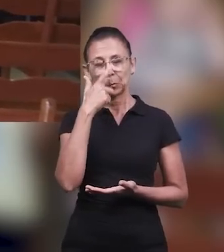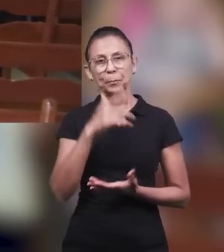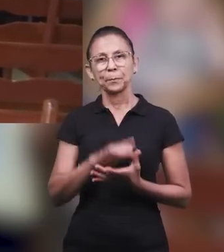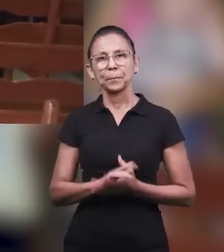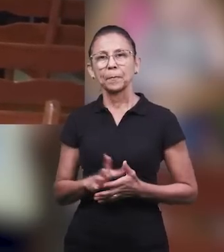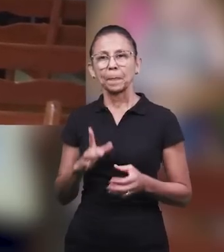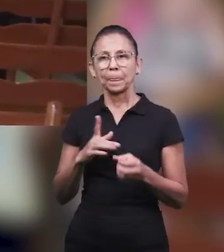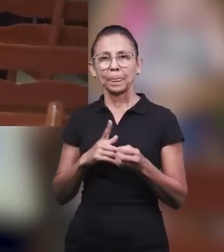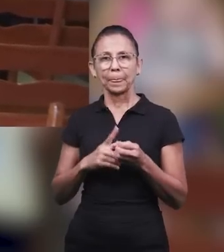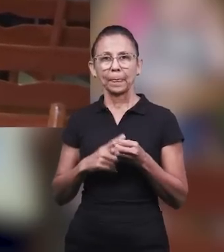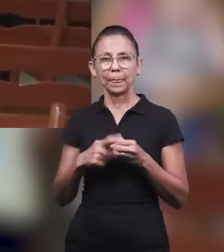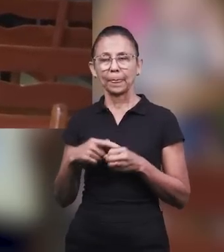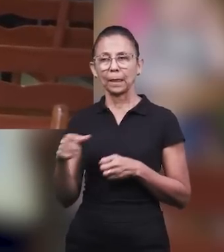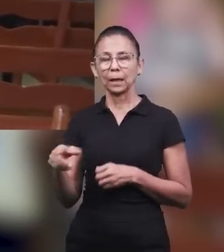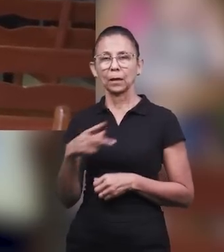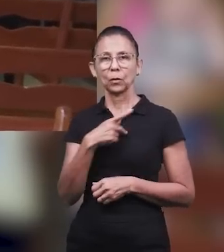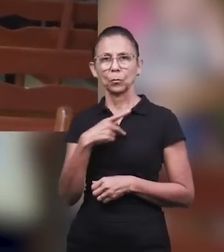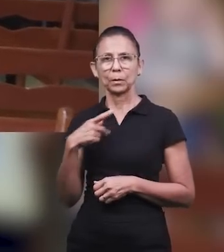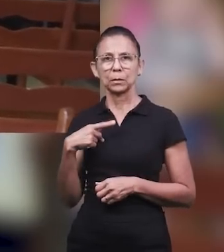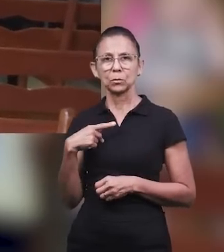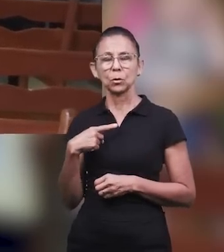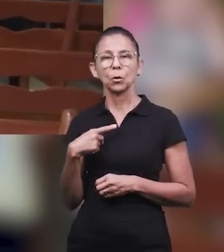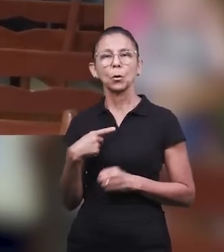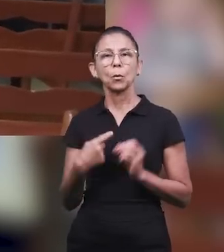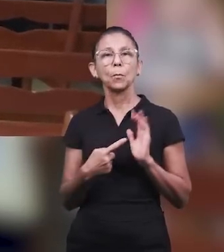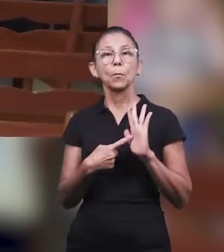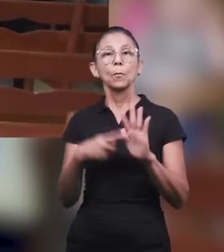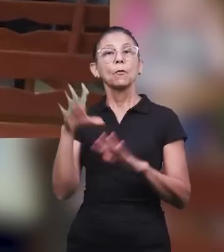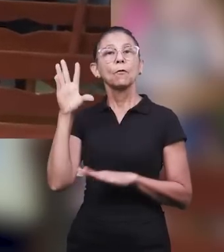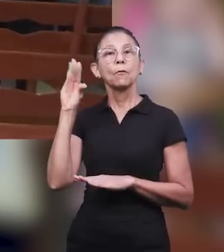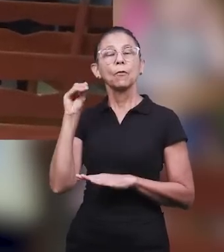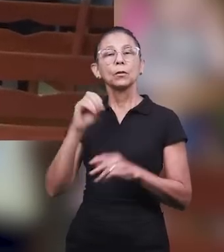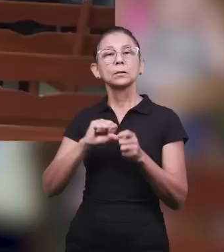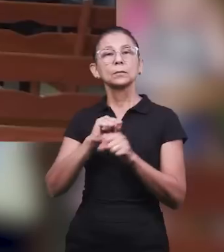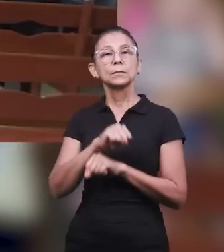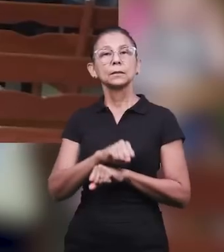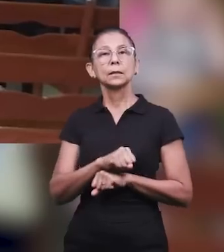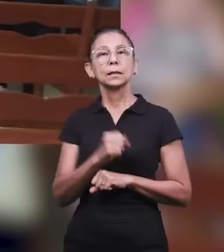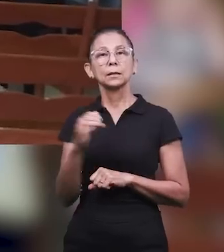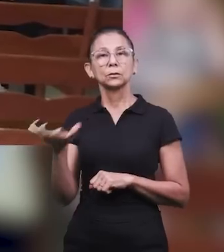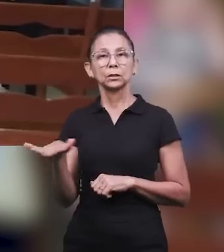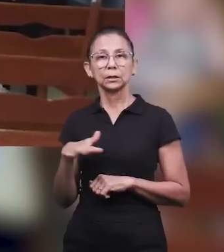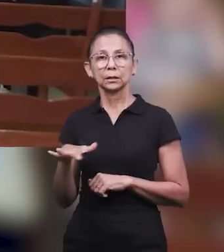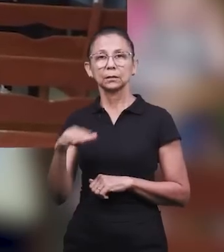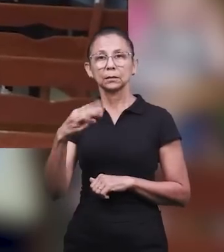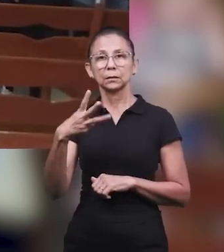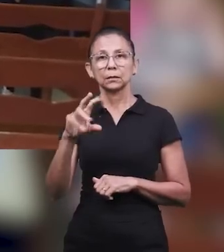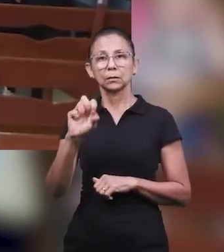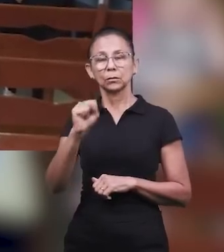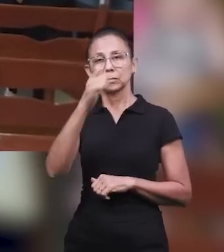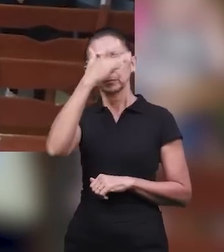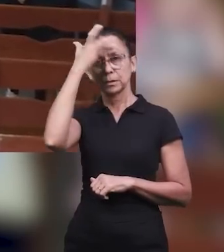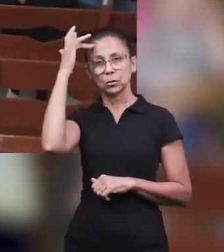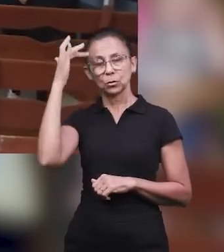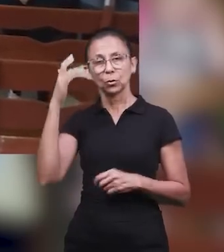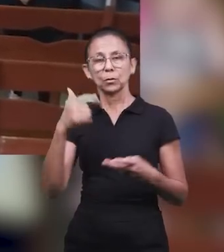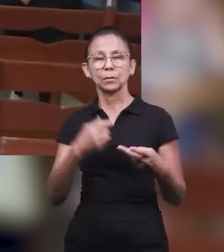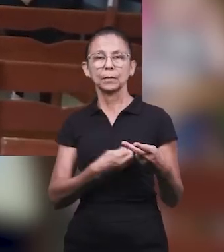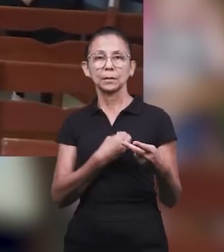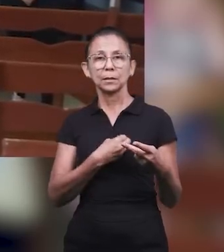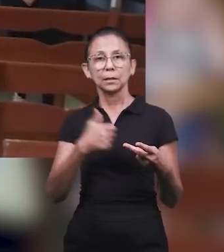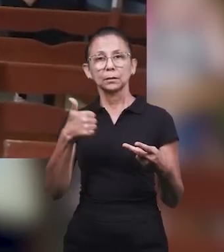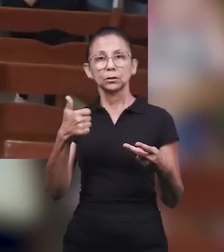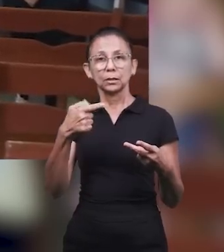pastor Marcelo Bordion passou fotos do seminário de crianças. 38 vidas participaram,